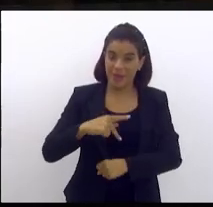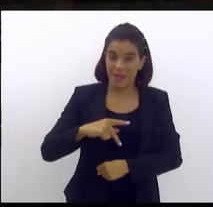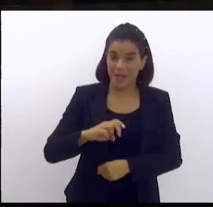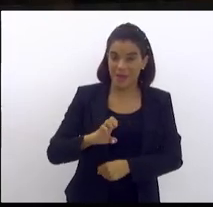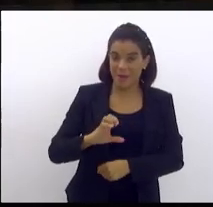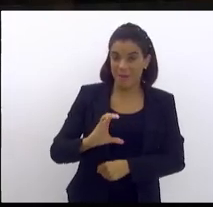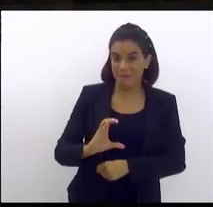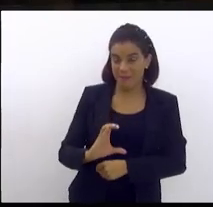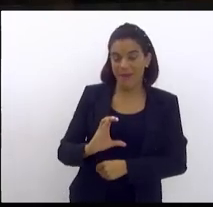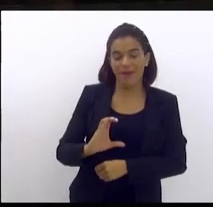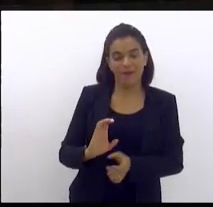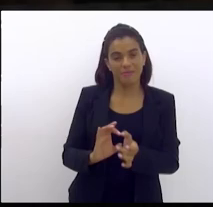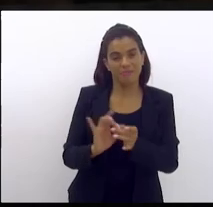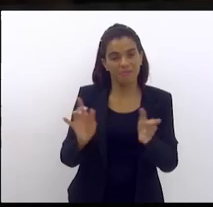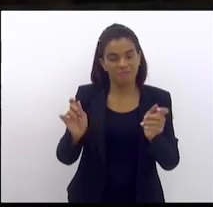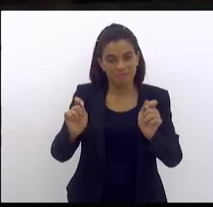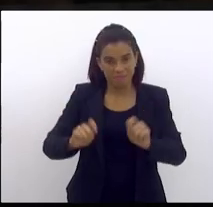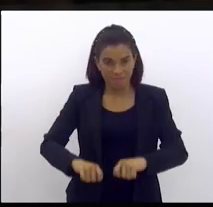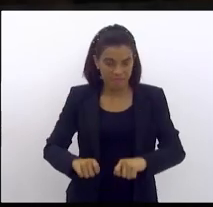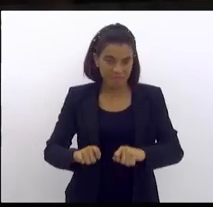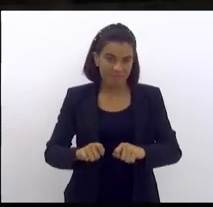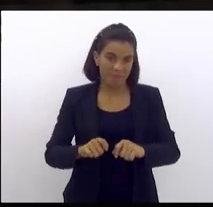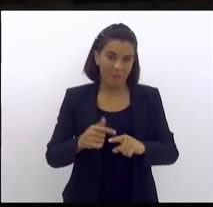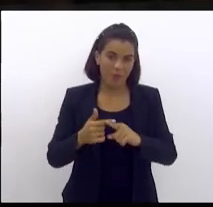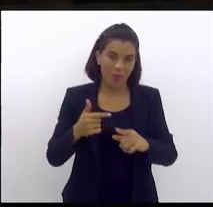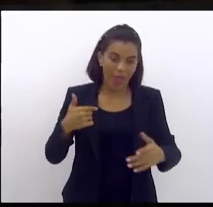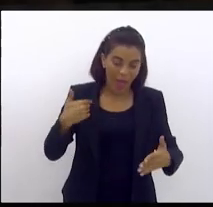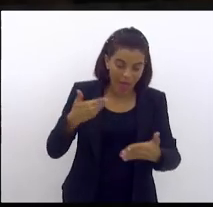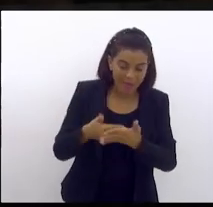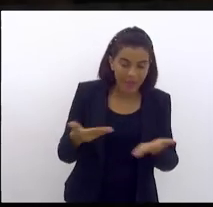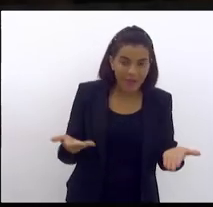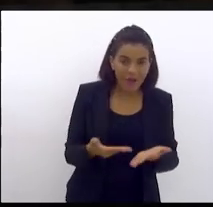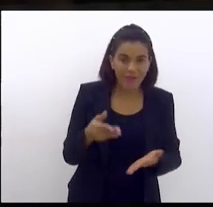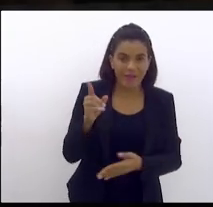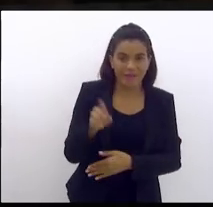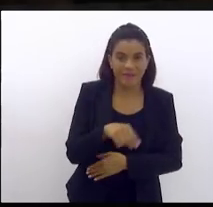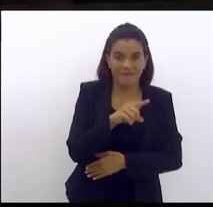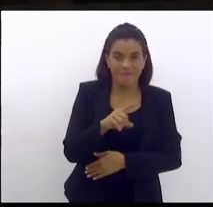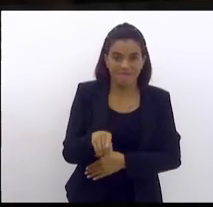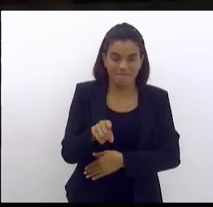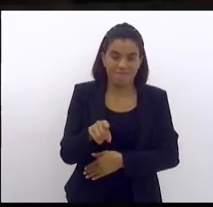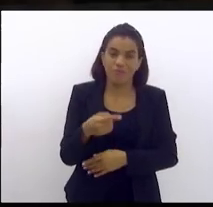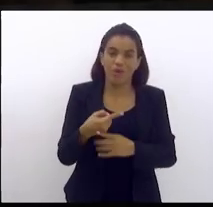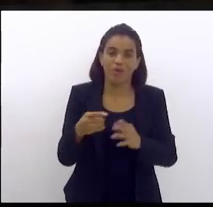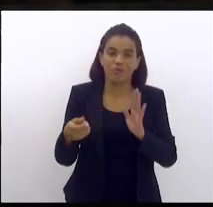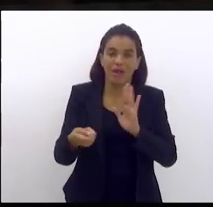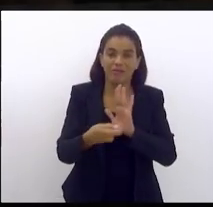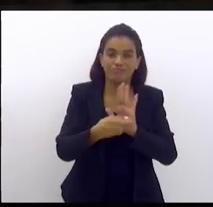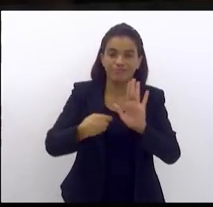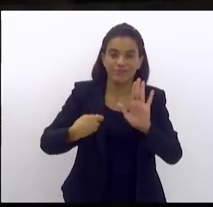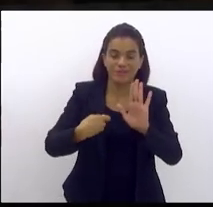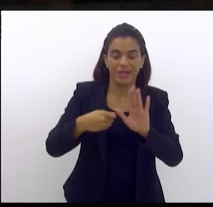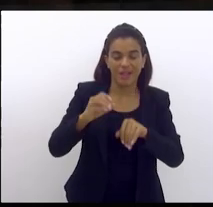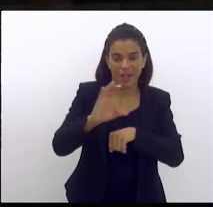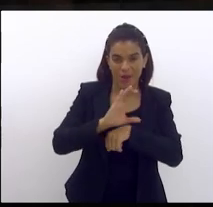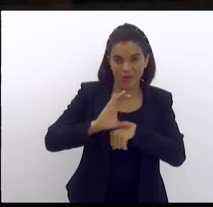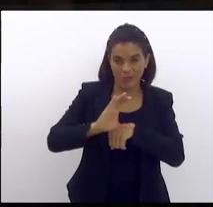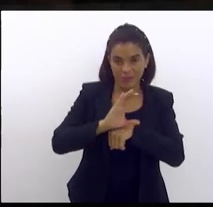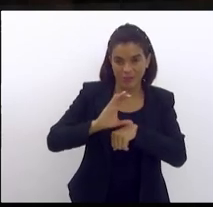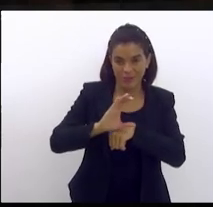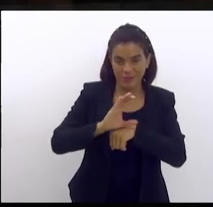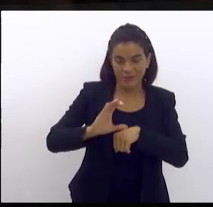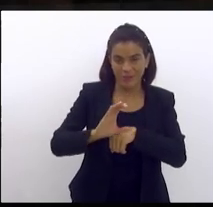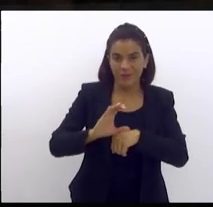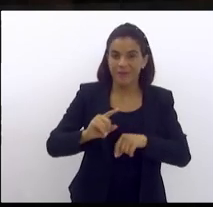isso né que até então tá vedada pelo Supremo porque não tá escrito na Constituição mas estamos